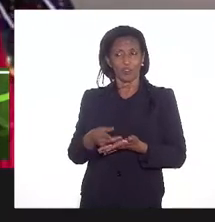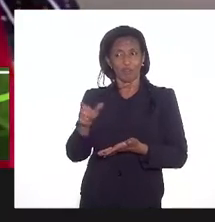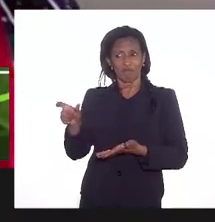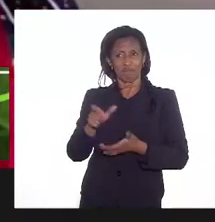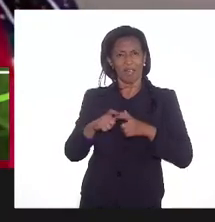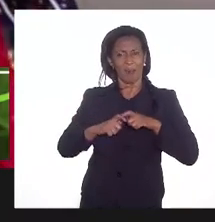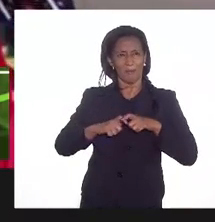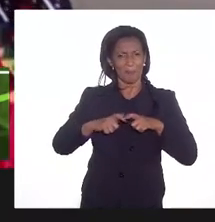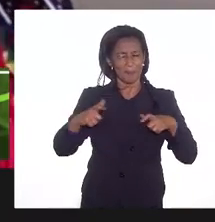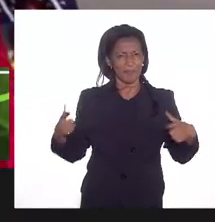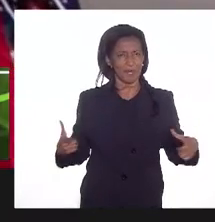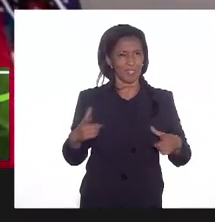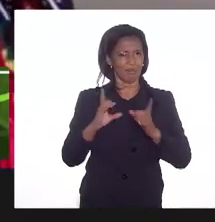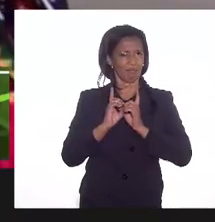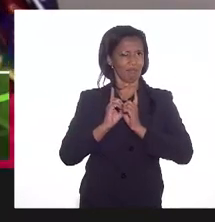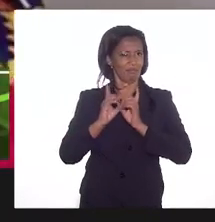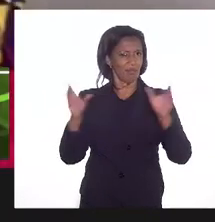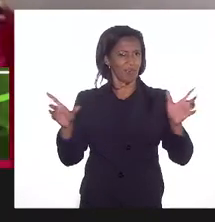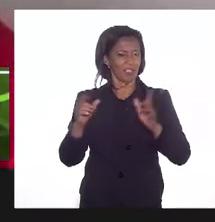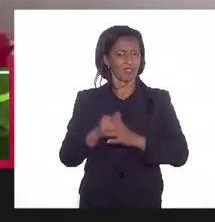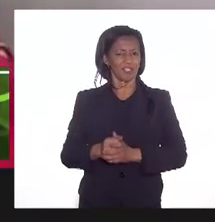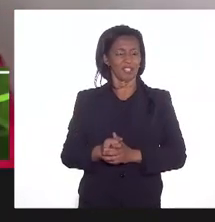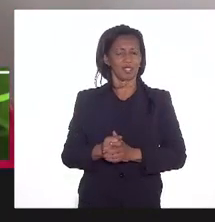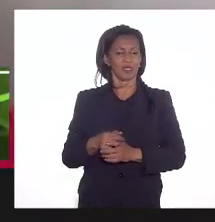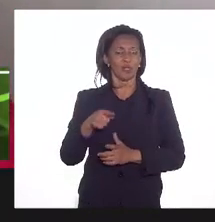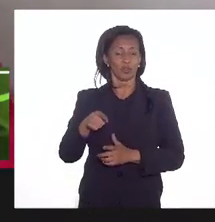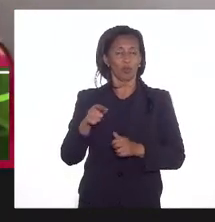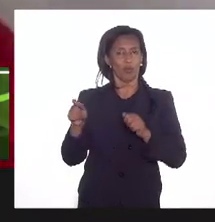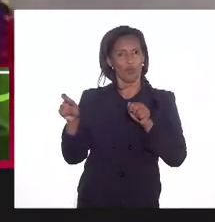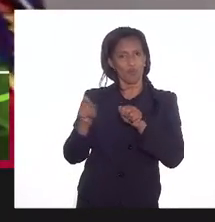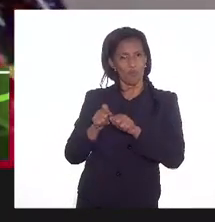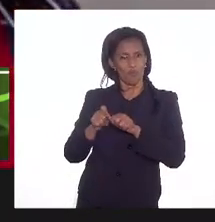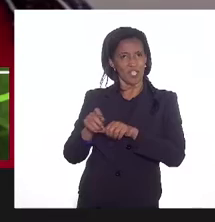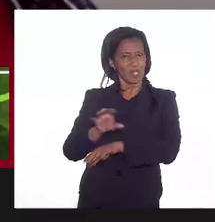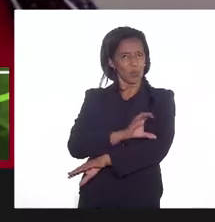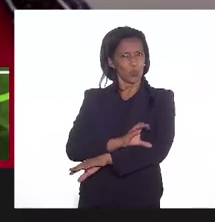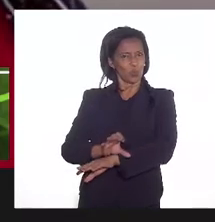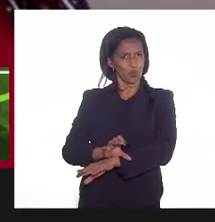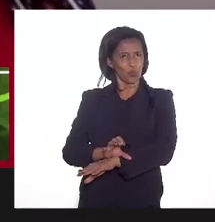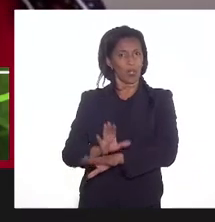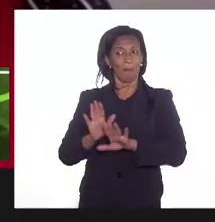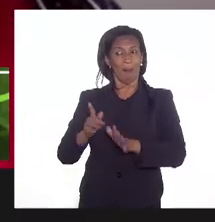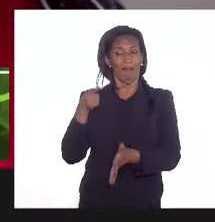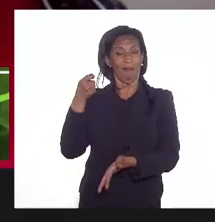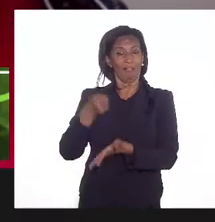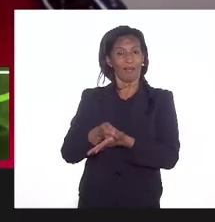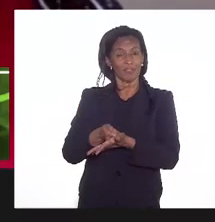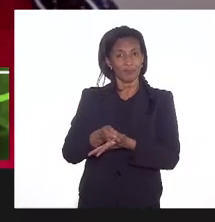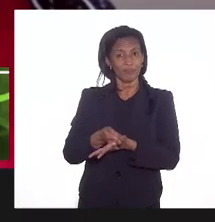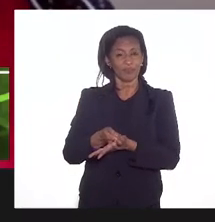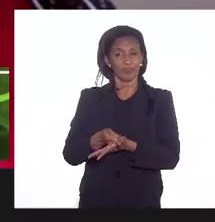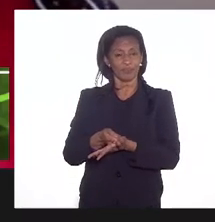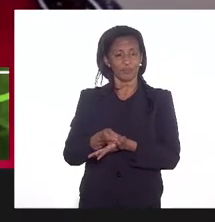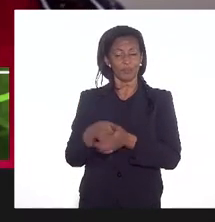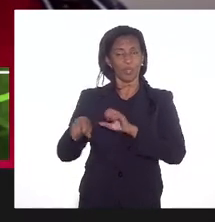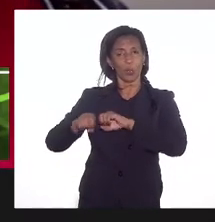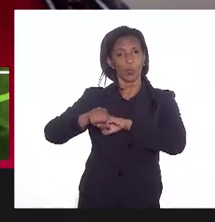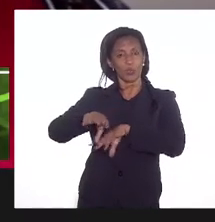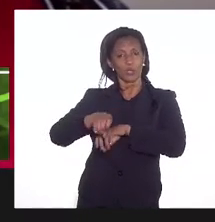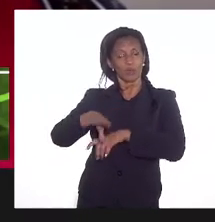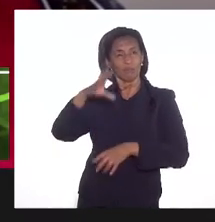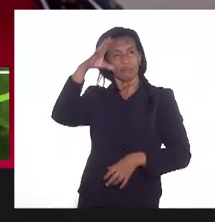ampliação da democratização do produzir e do fazer cultura mas garantindo o ensino